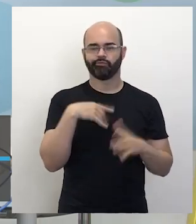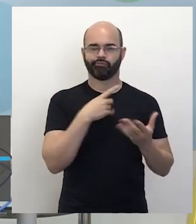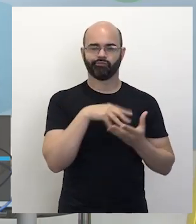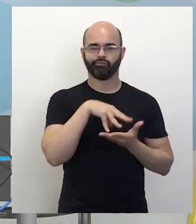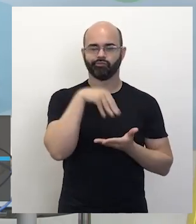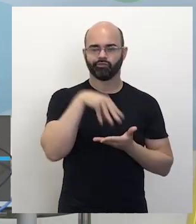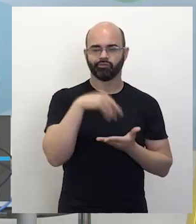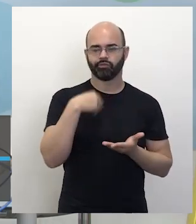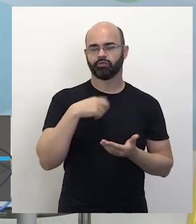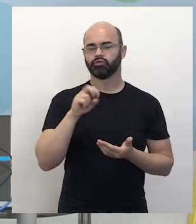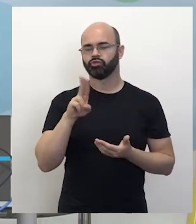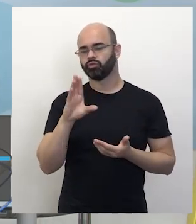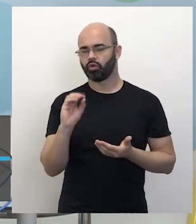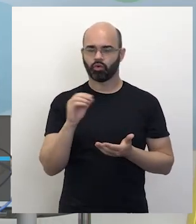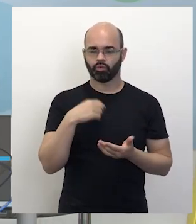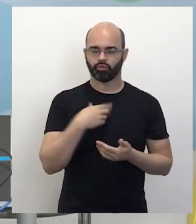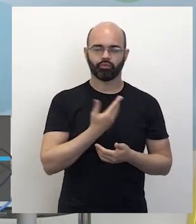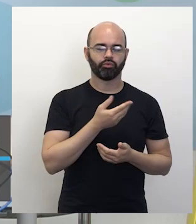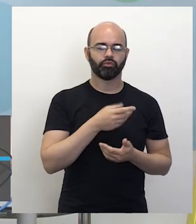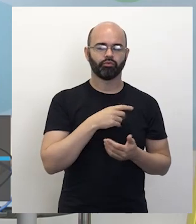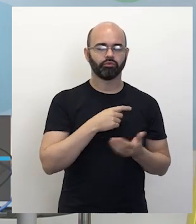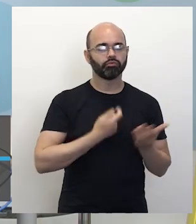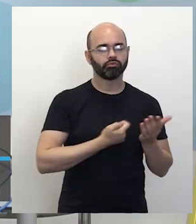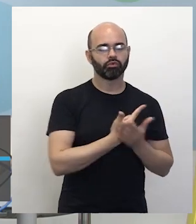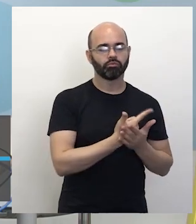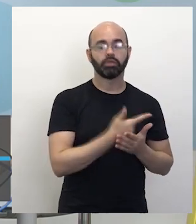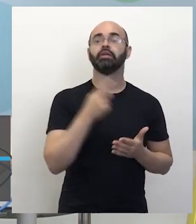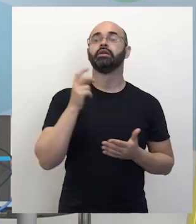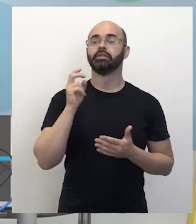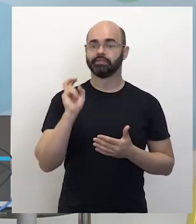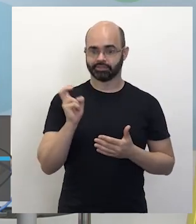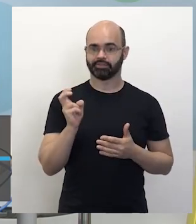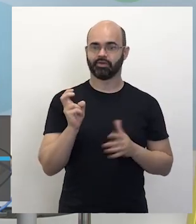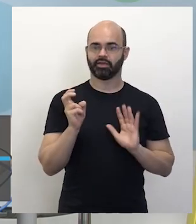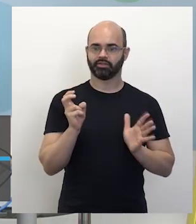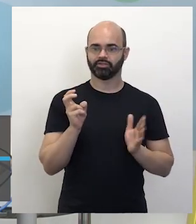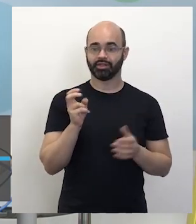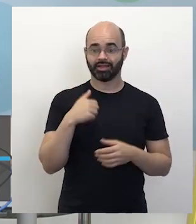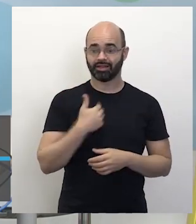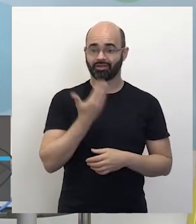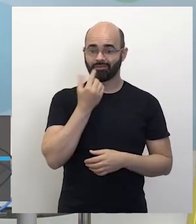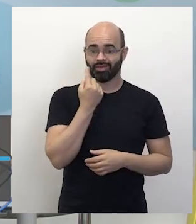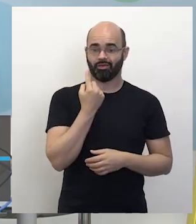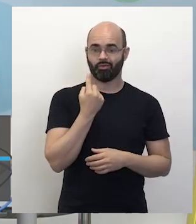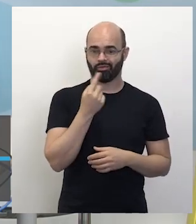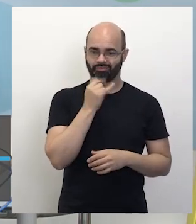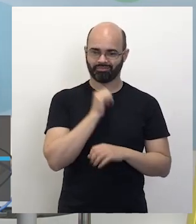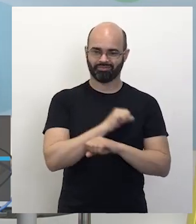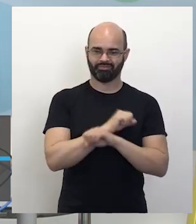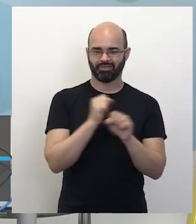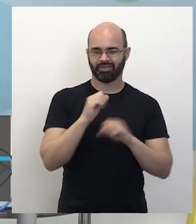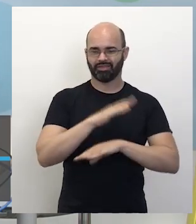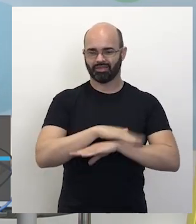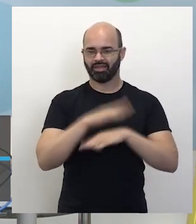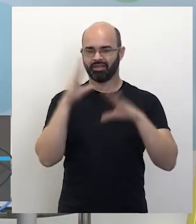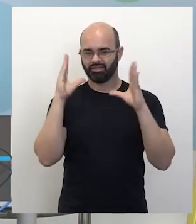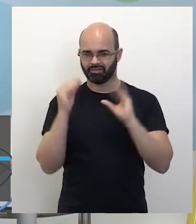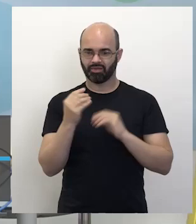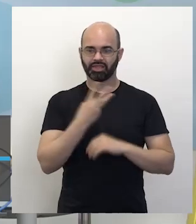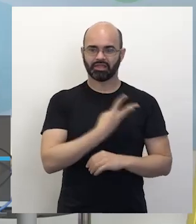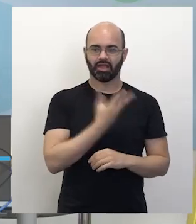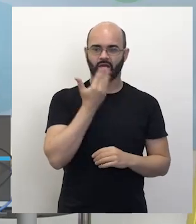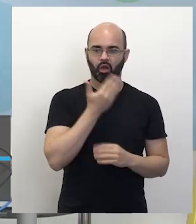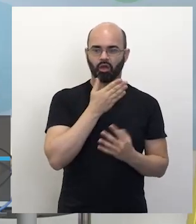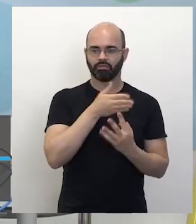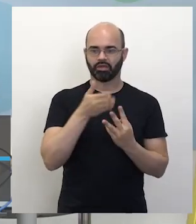eu tomo um suco e já dá R$5, né? E isso é só uma refeição. Então, você imagina a pessoa sobreviver, né,